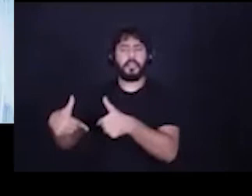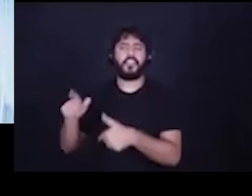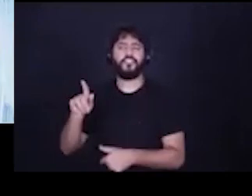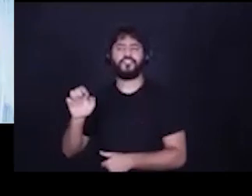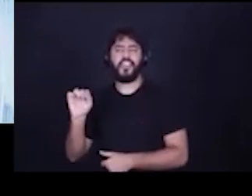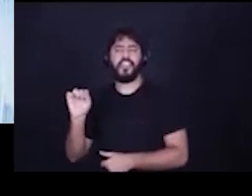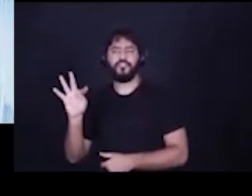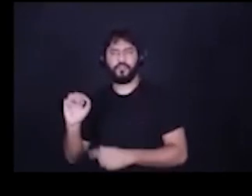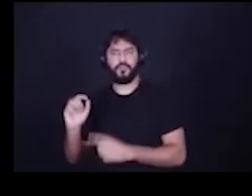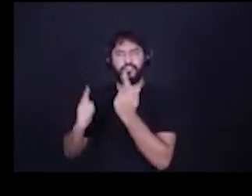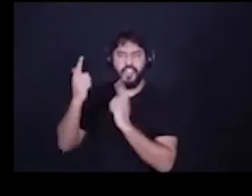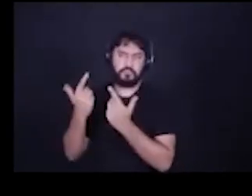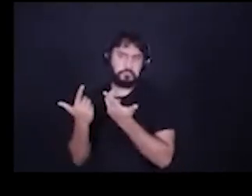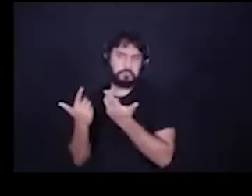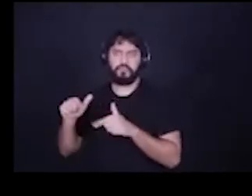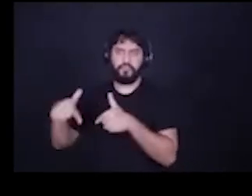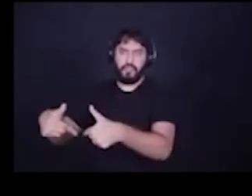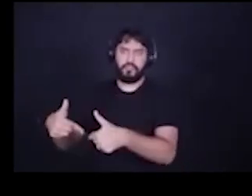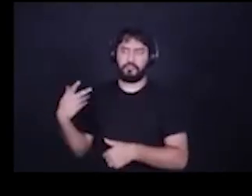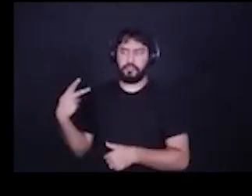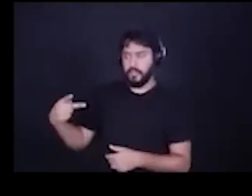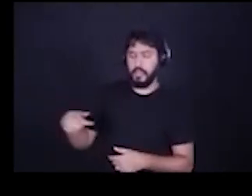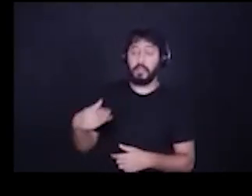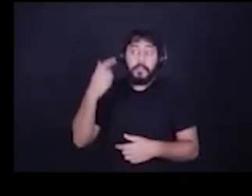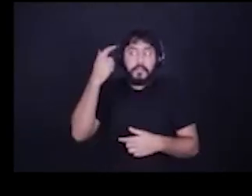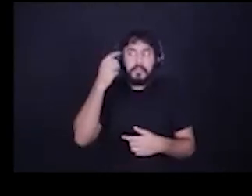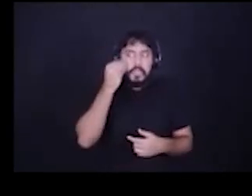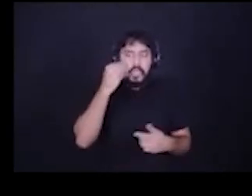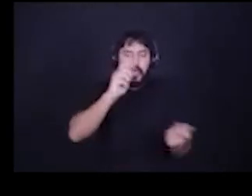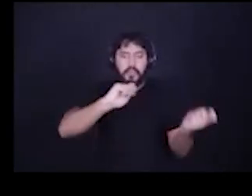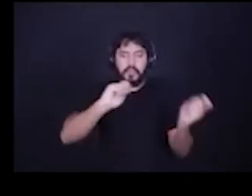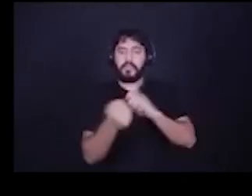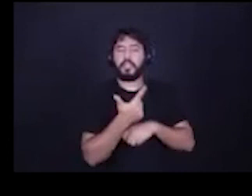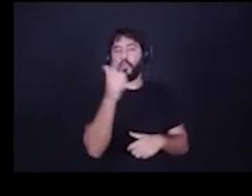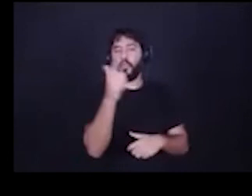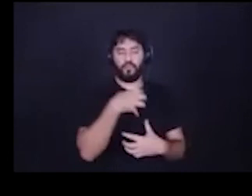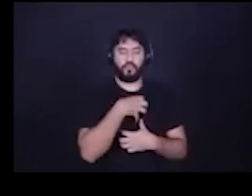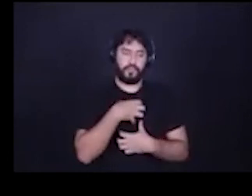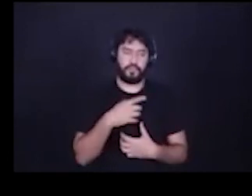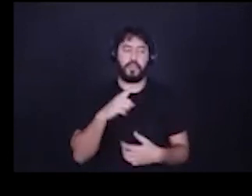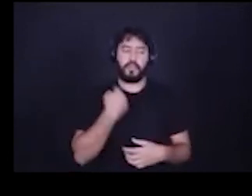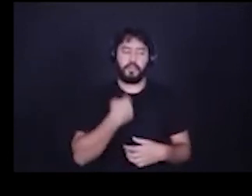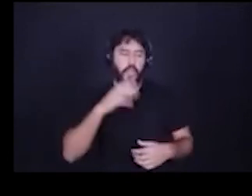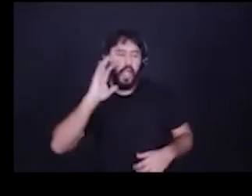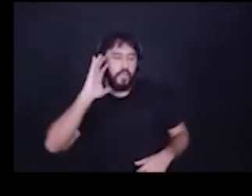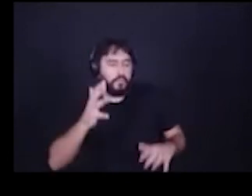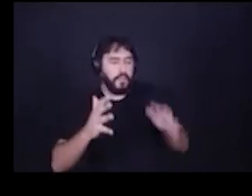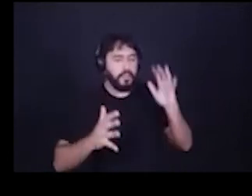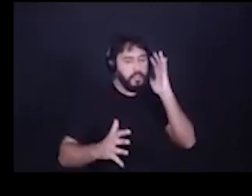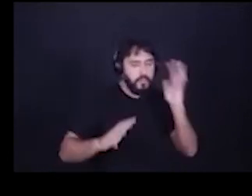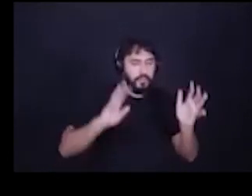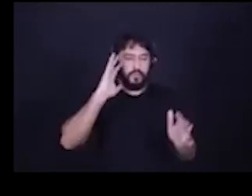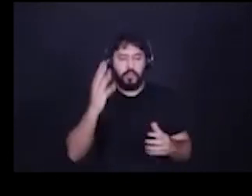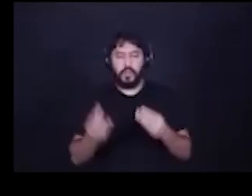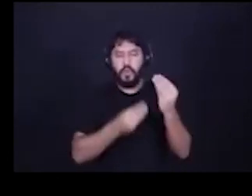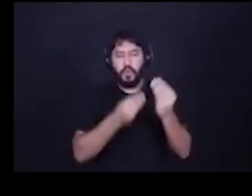de outro jeito. A partir daí a gente foi gradualmente resolvendo cada uma das coisas. Então entendendo como que podia ser essa quebra tipográfica e